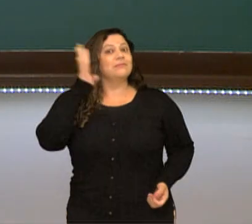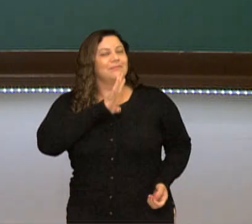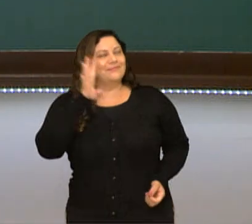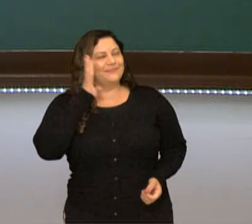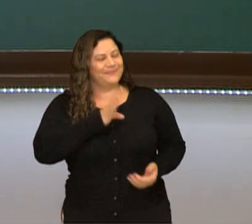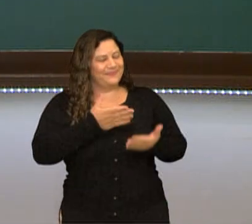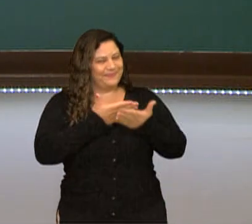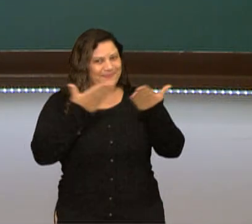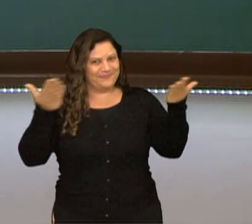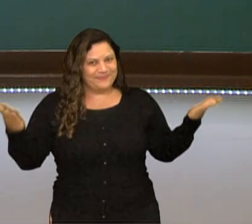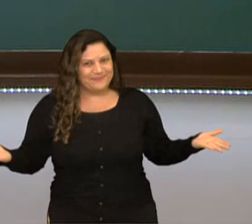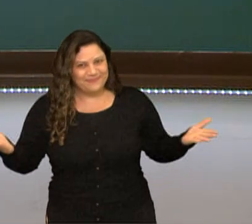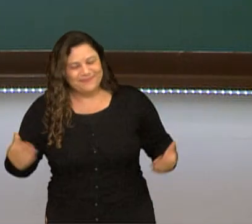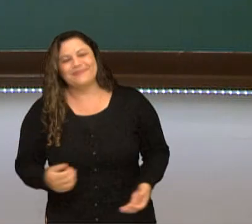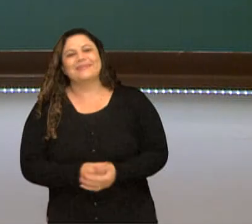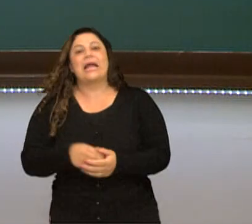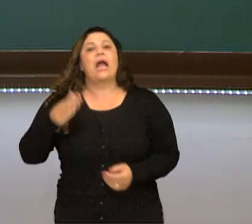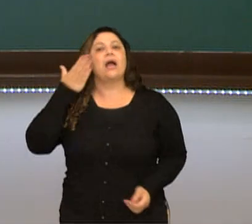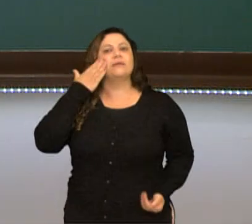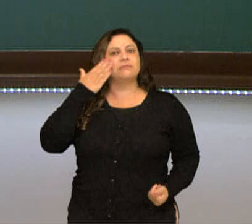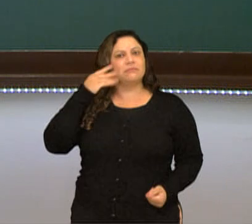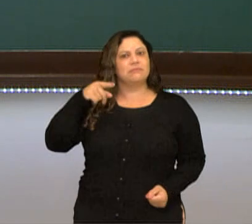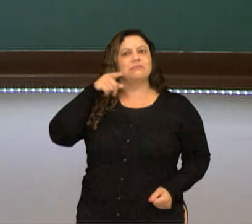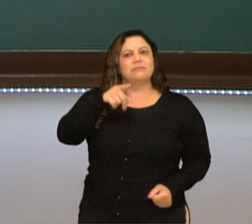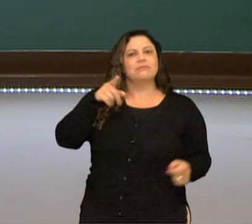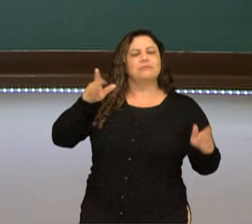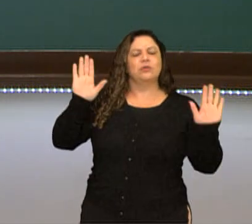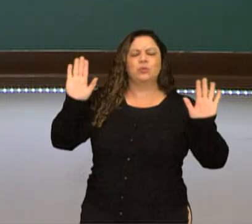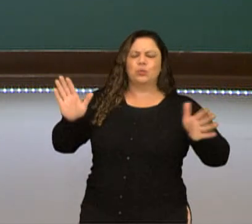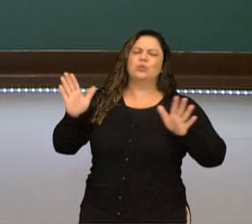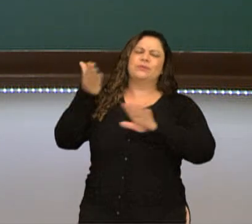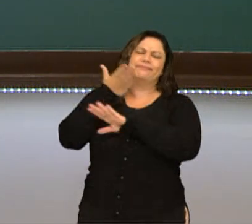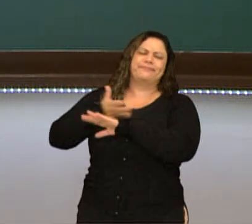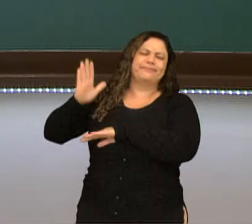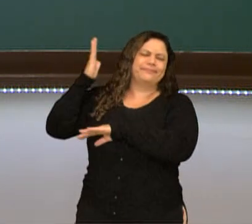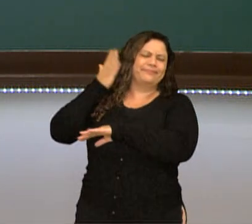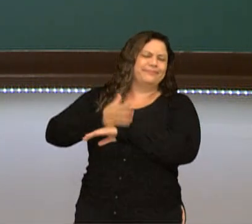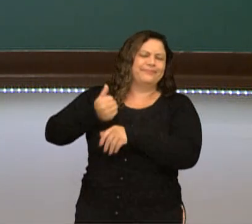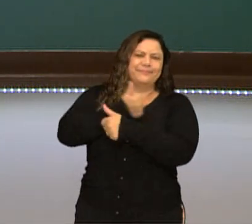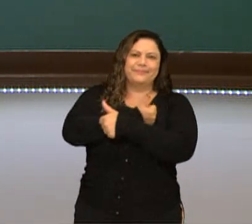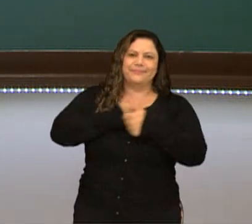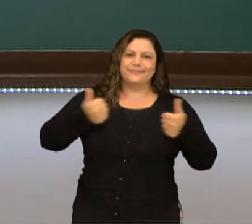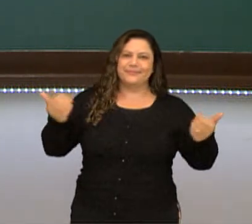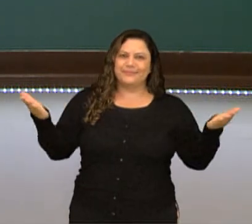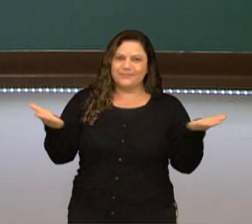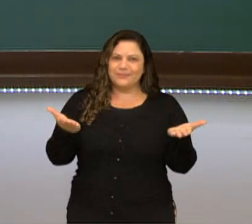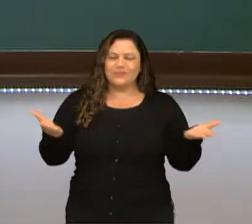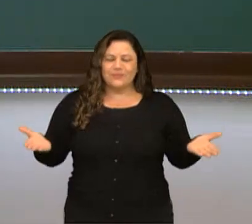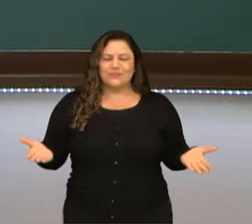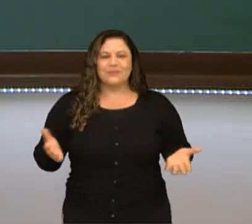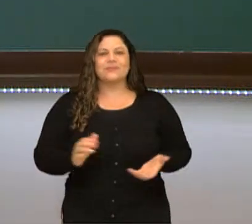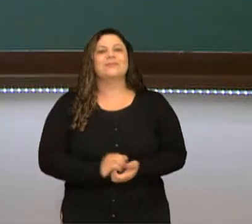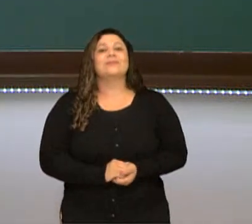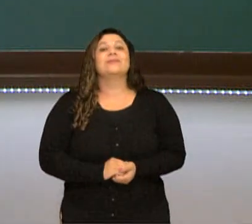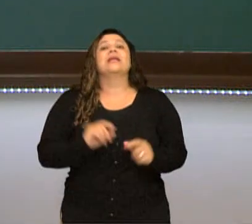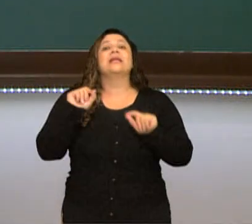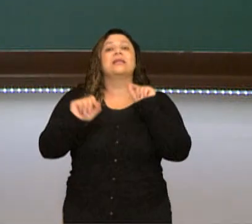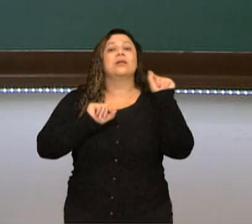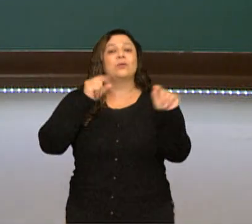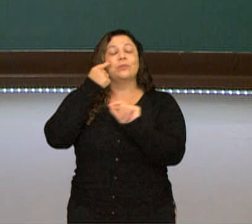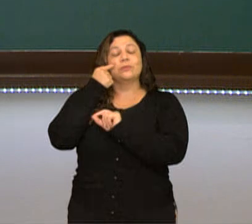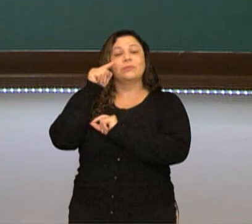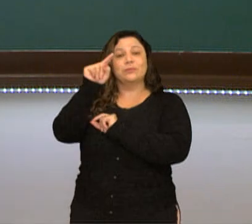Legal, legal! Sei que você já está muito craque, muito bom nisso. Então, vamos